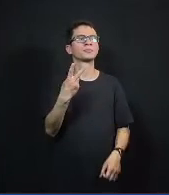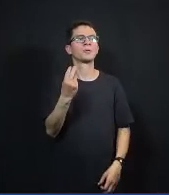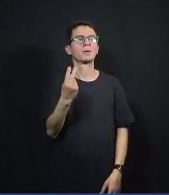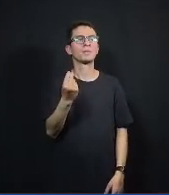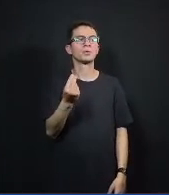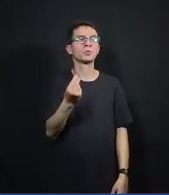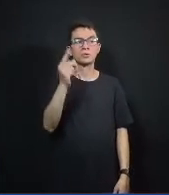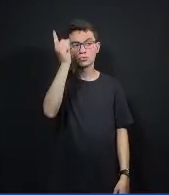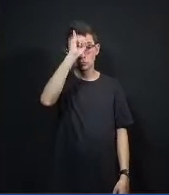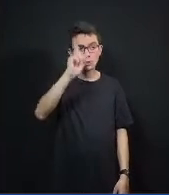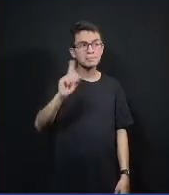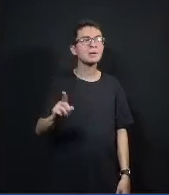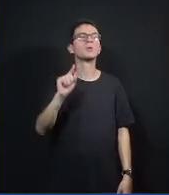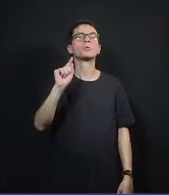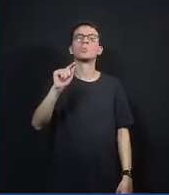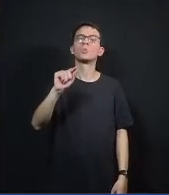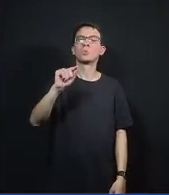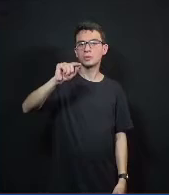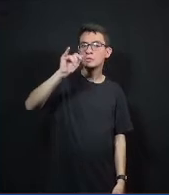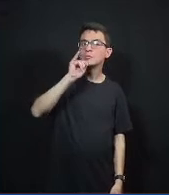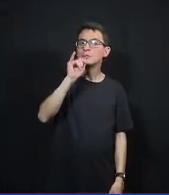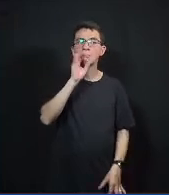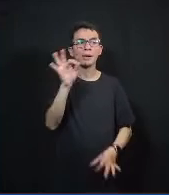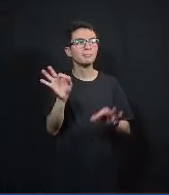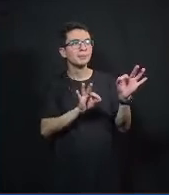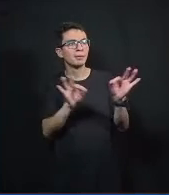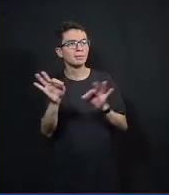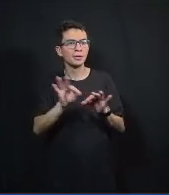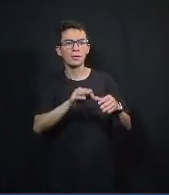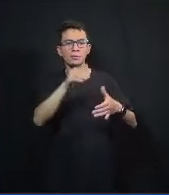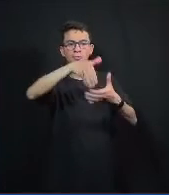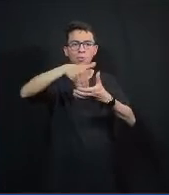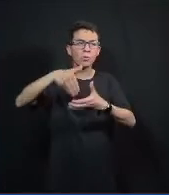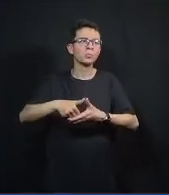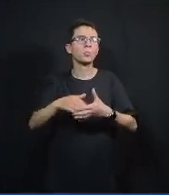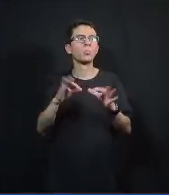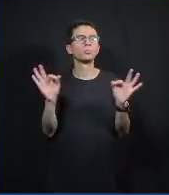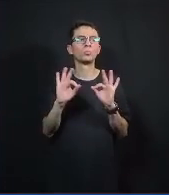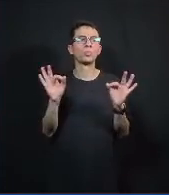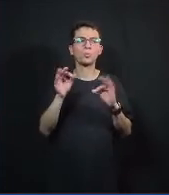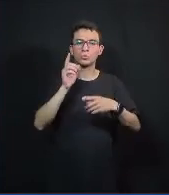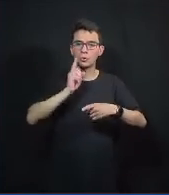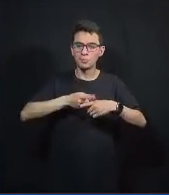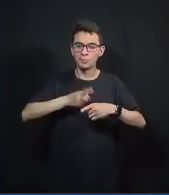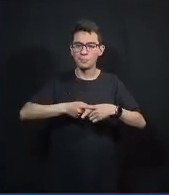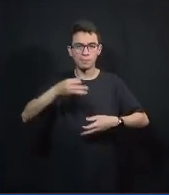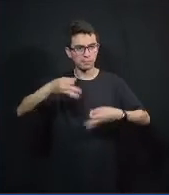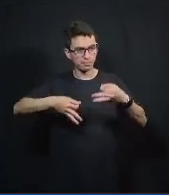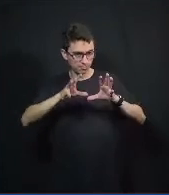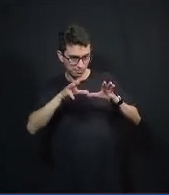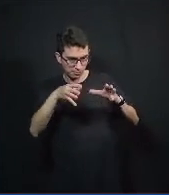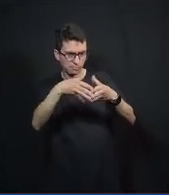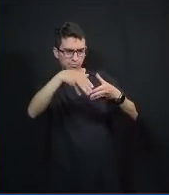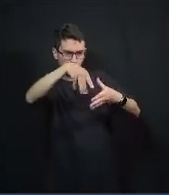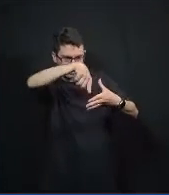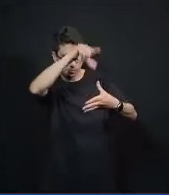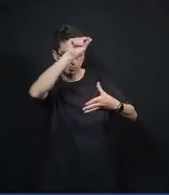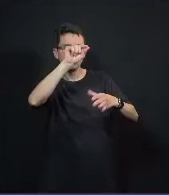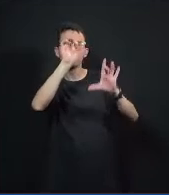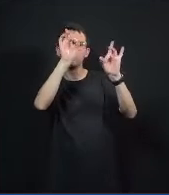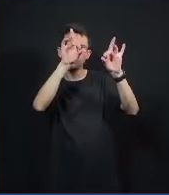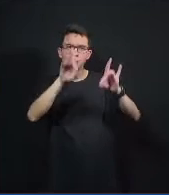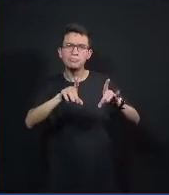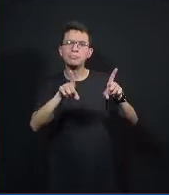cogitava a hipótese de que, para conseguir preparar as eleições, a Justiça Eleitoral necessitaria contar com um grupo de especialistas das